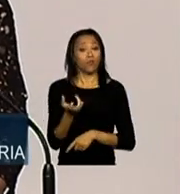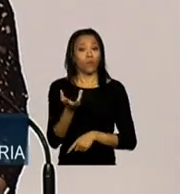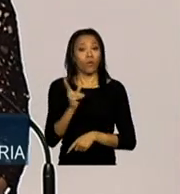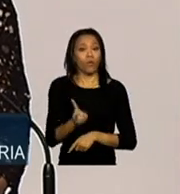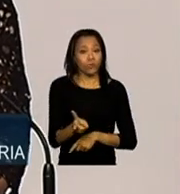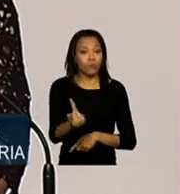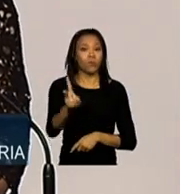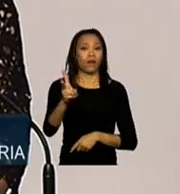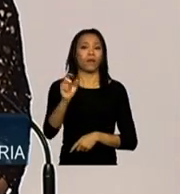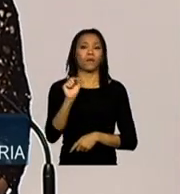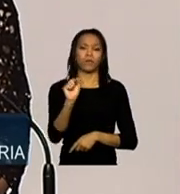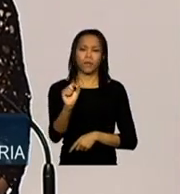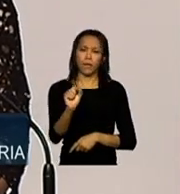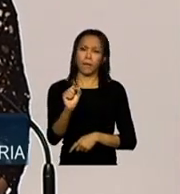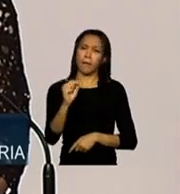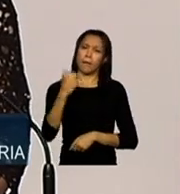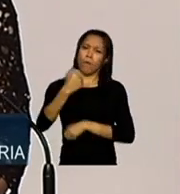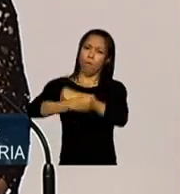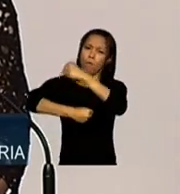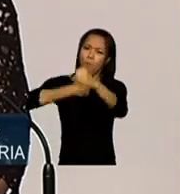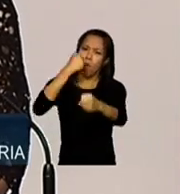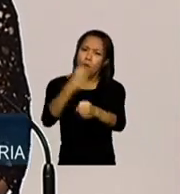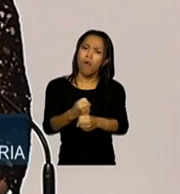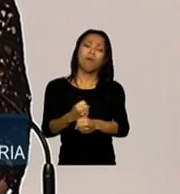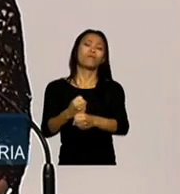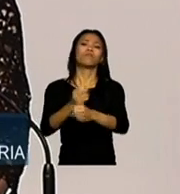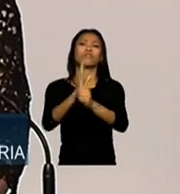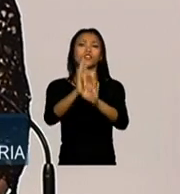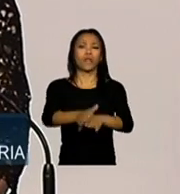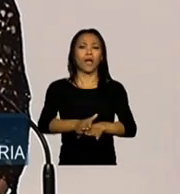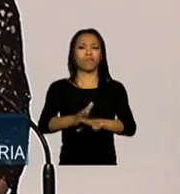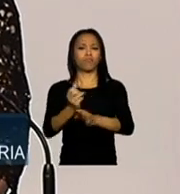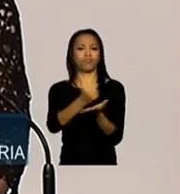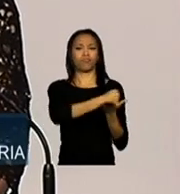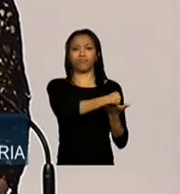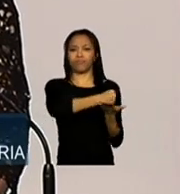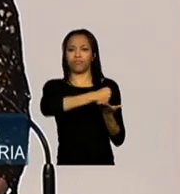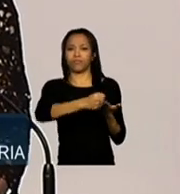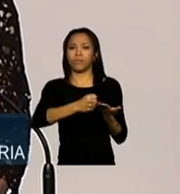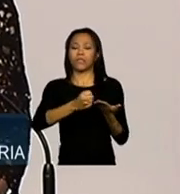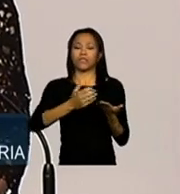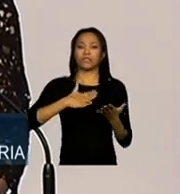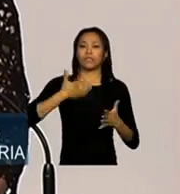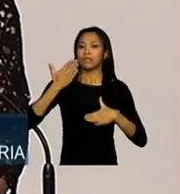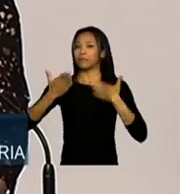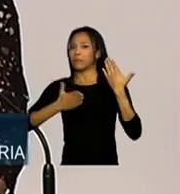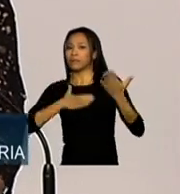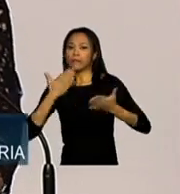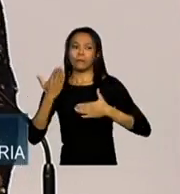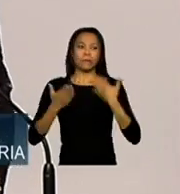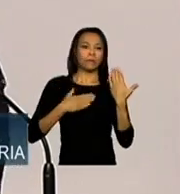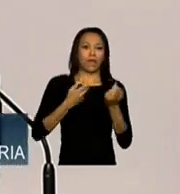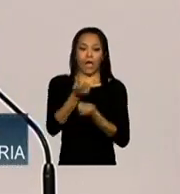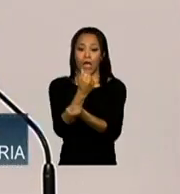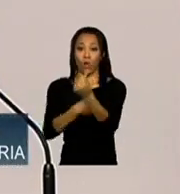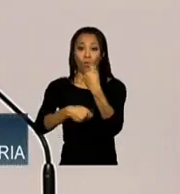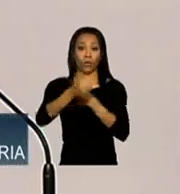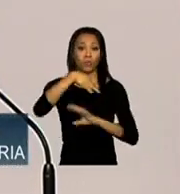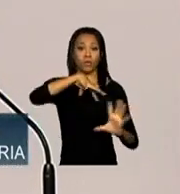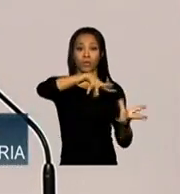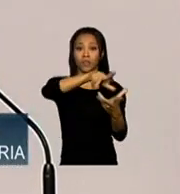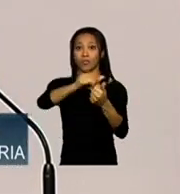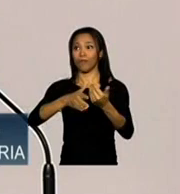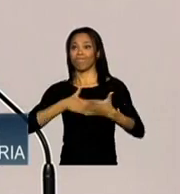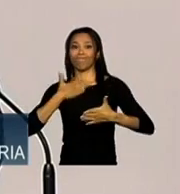ponto. Passado mais um ano de incertezas e instabilidade da economia internacional, os indicadores